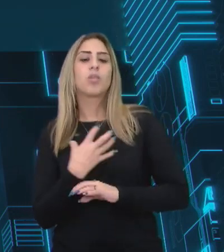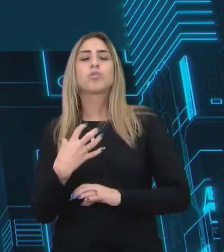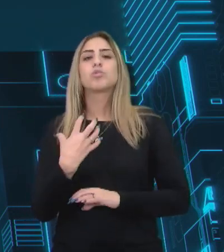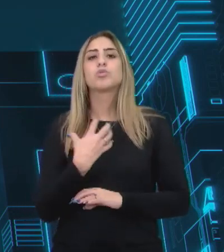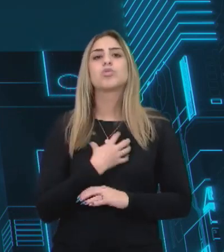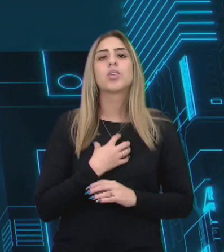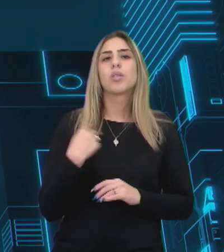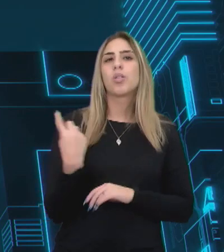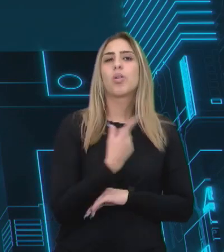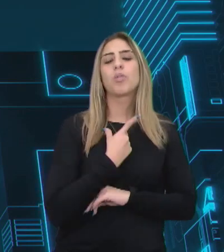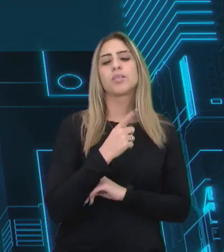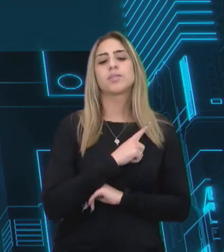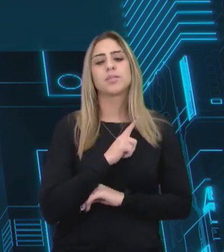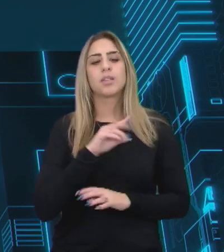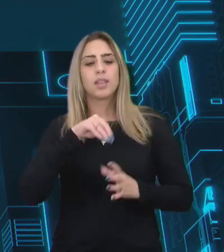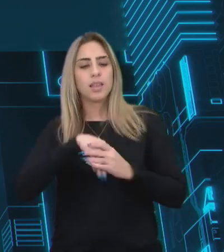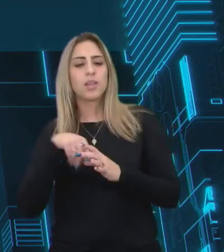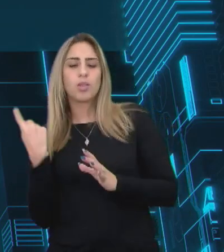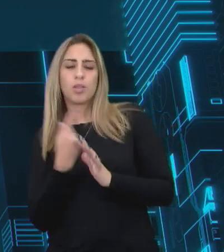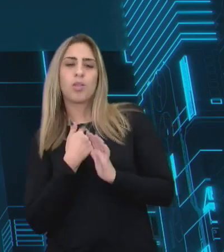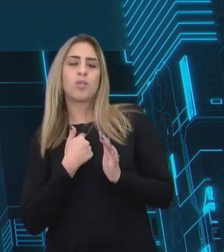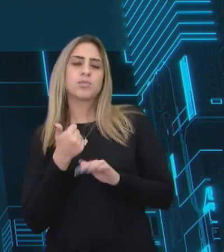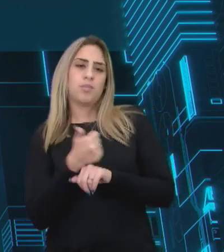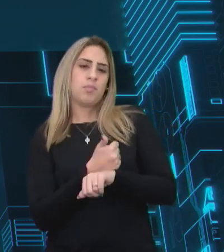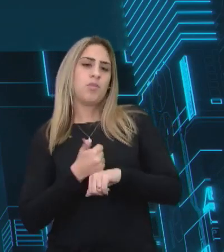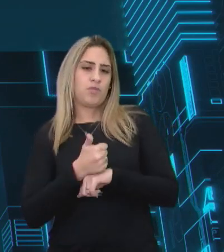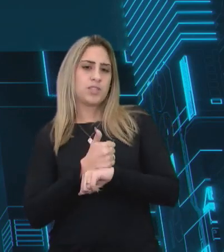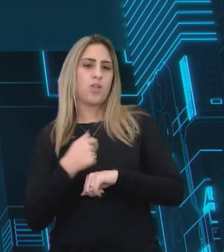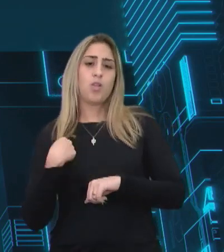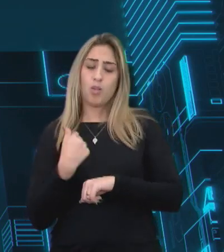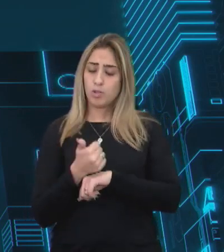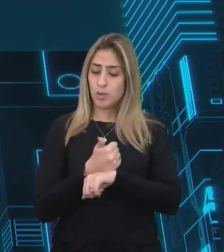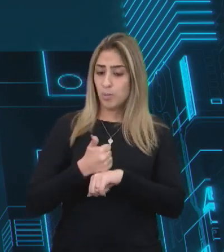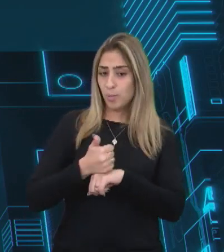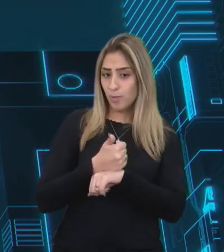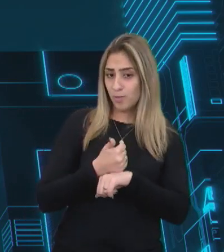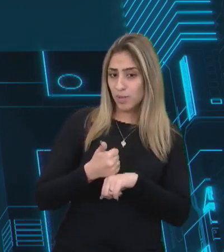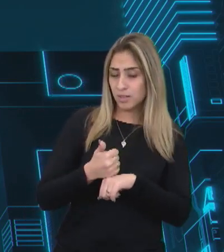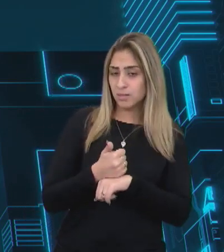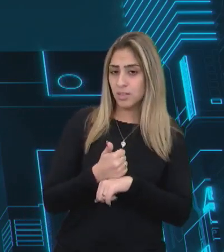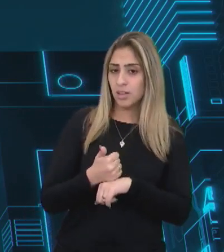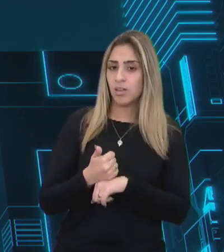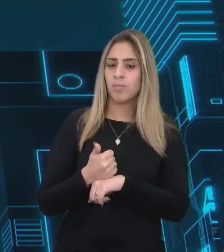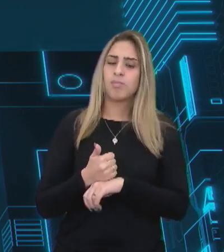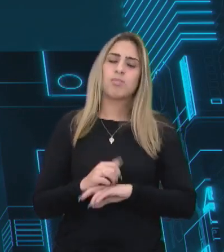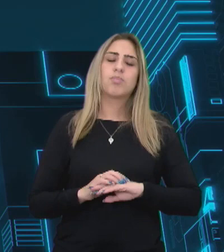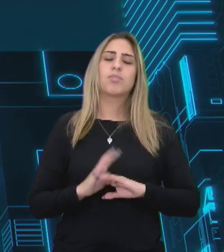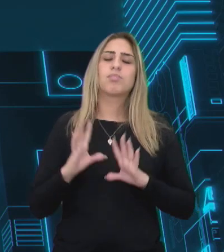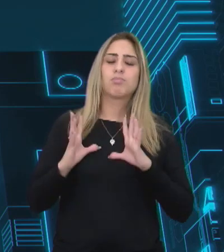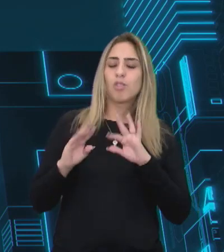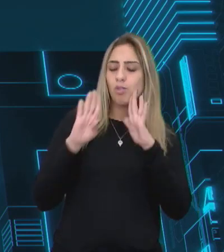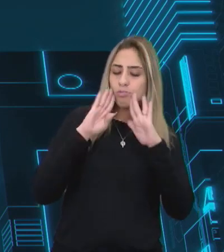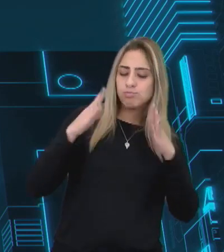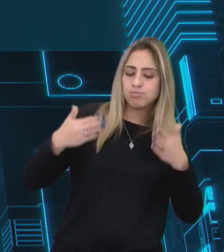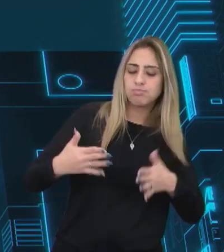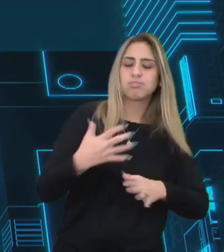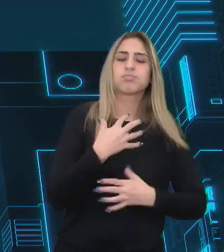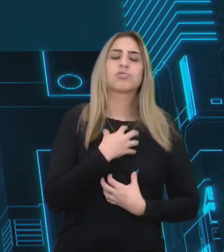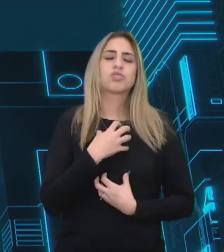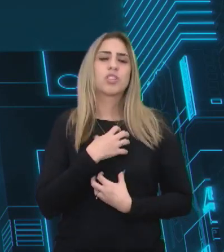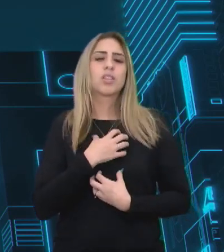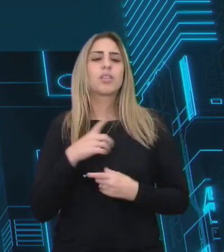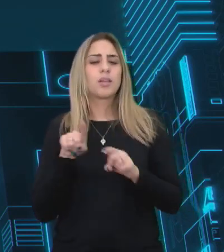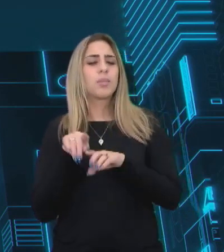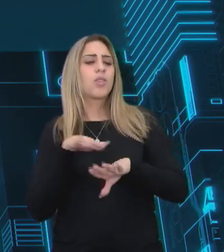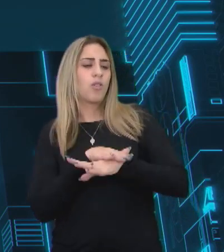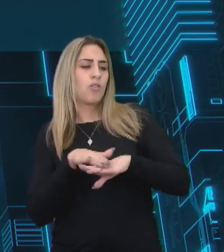nós temos dentro da nossa profissão, né? A nossa profissional, ela traz ali toda a vertente, todo o olhar que ela traz e traz um diálogo